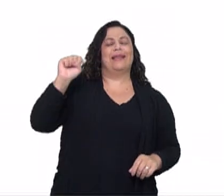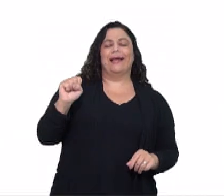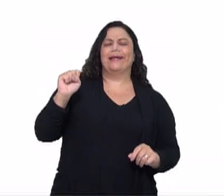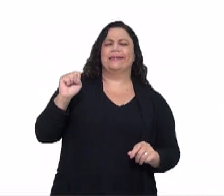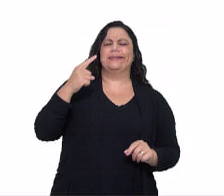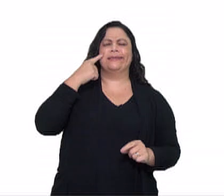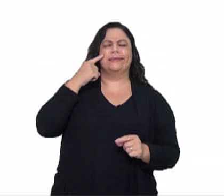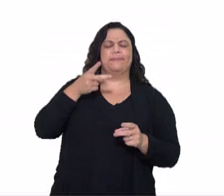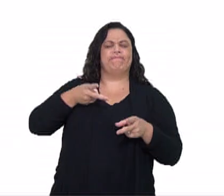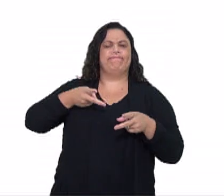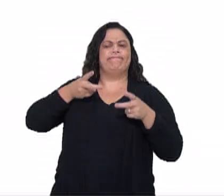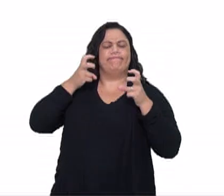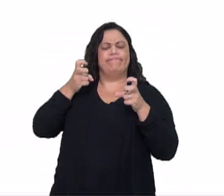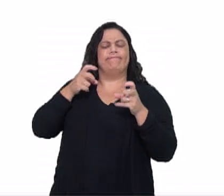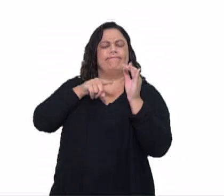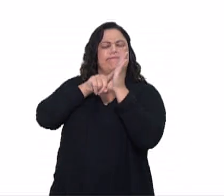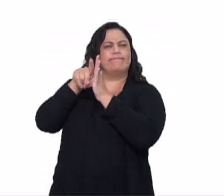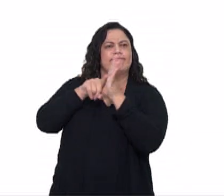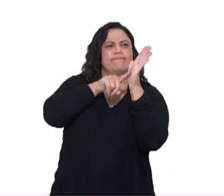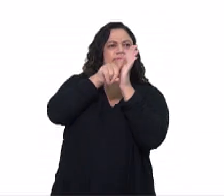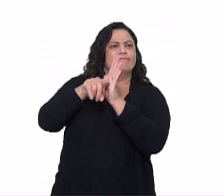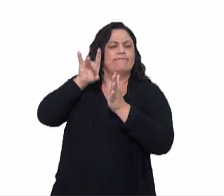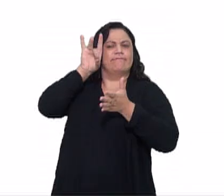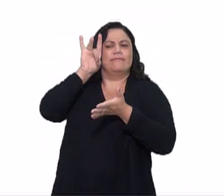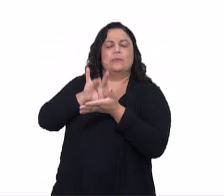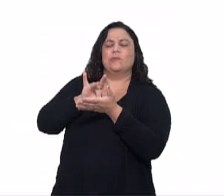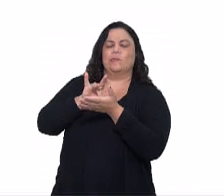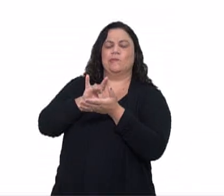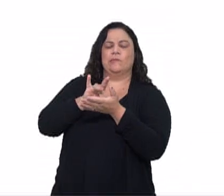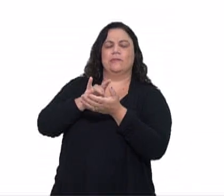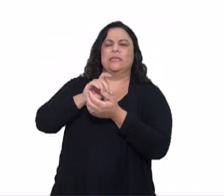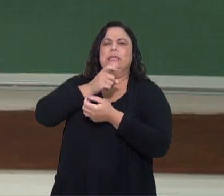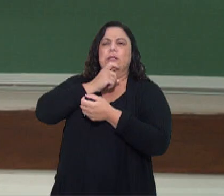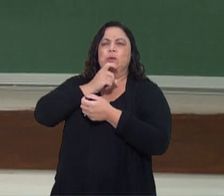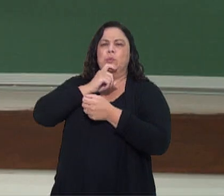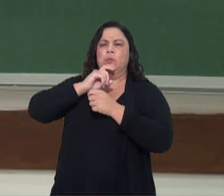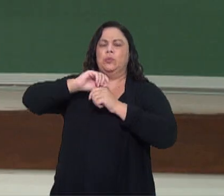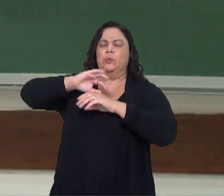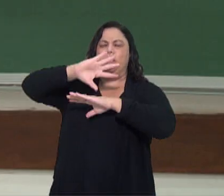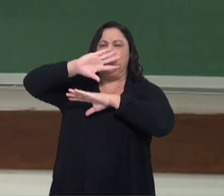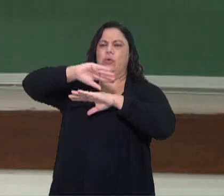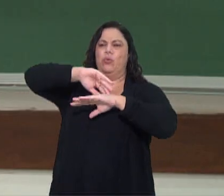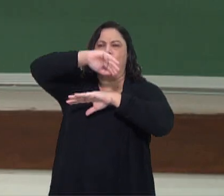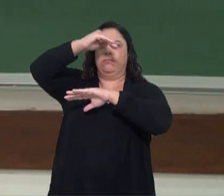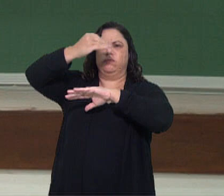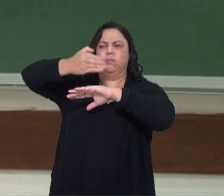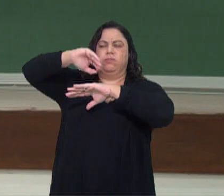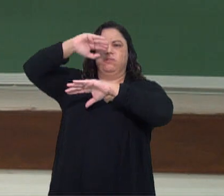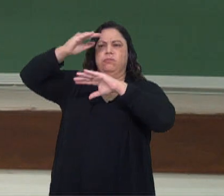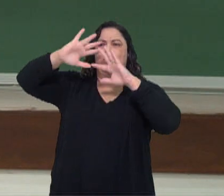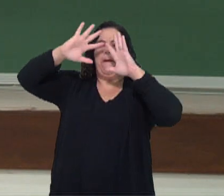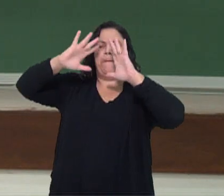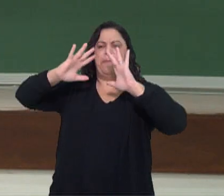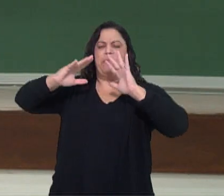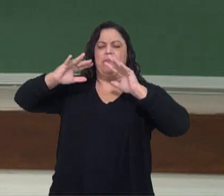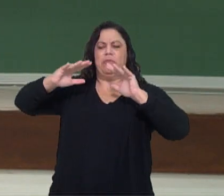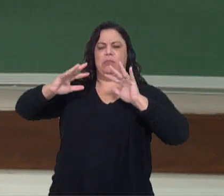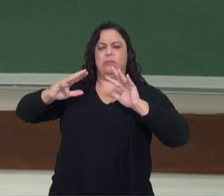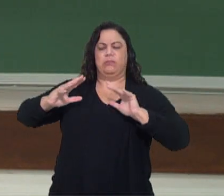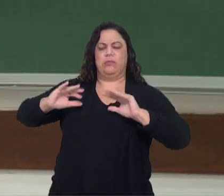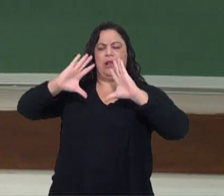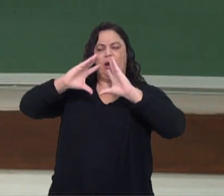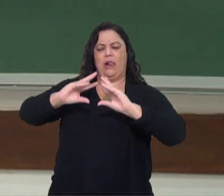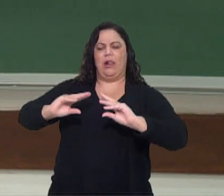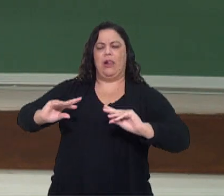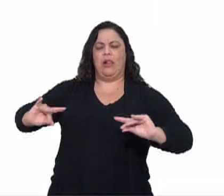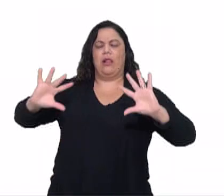de gelo da Antártida. Aqui embaixo tem uma outra partezinha que diz, estudo mostra que fenômeno